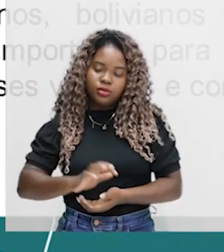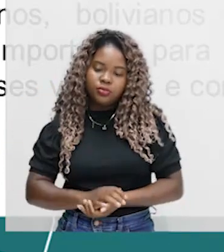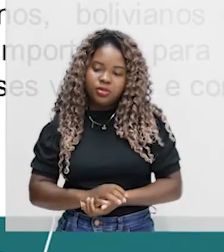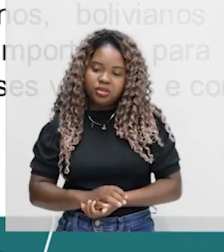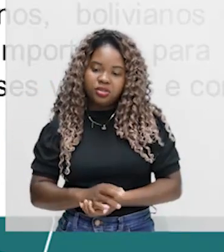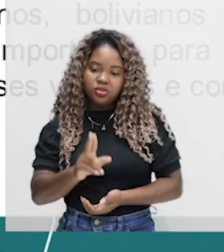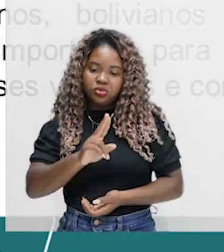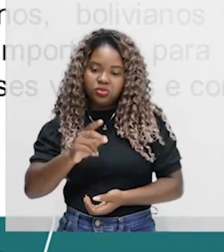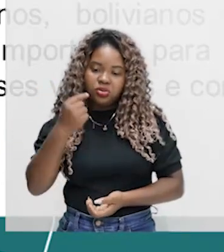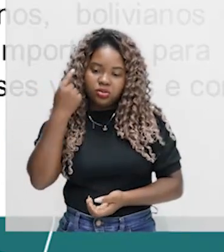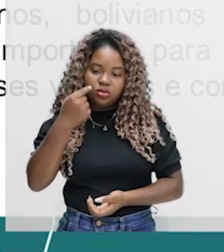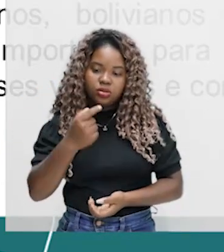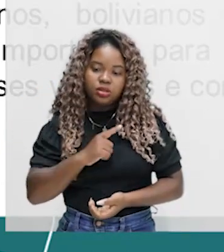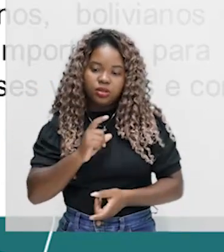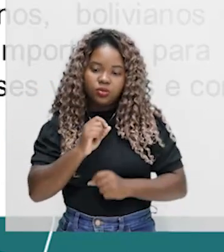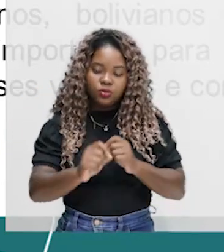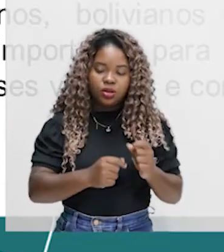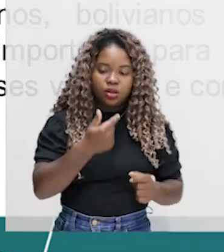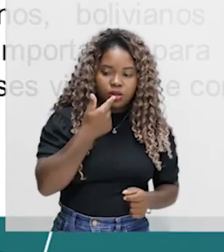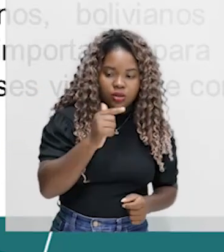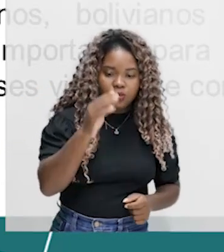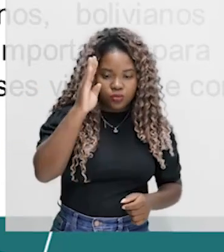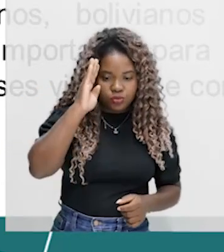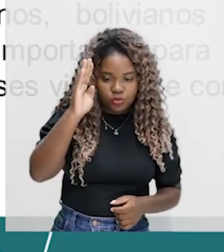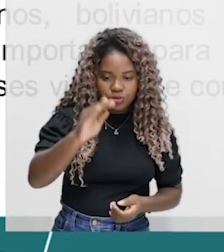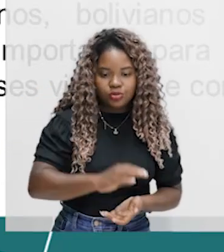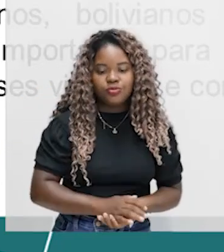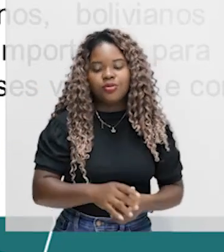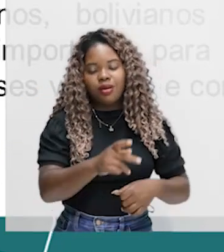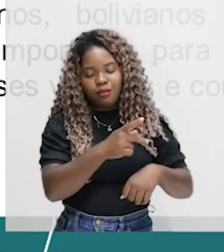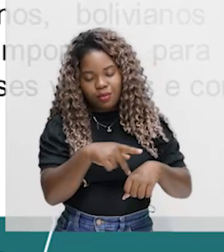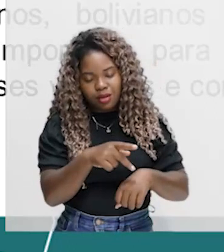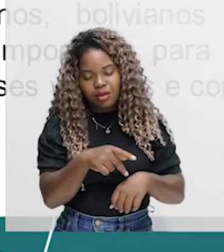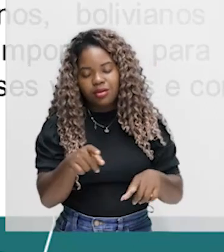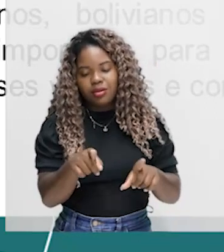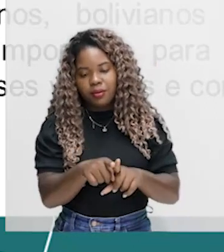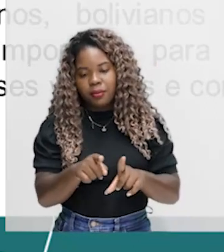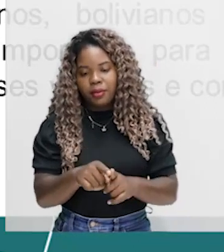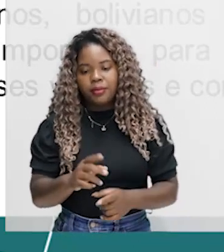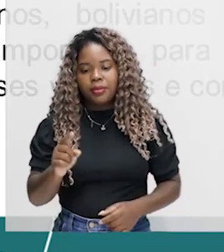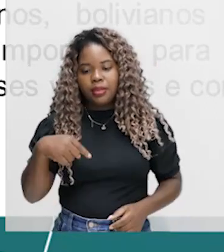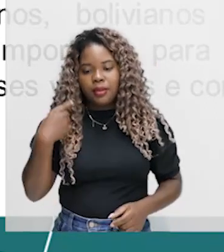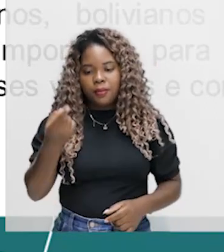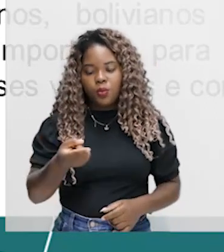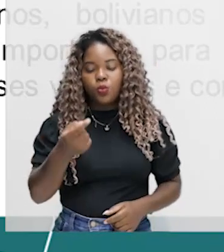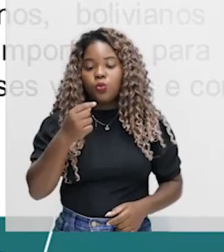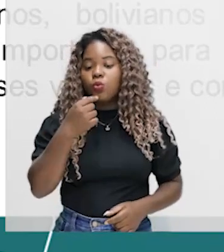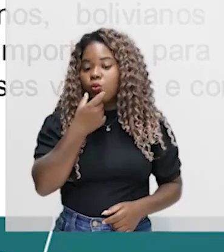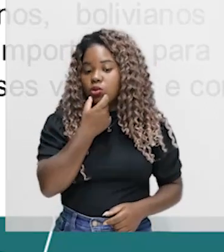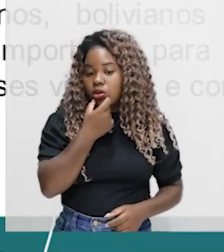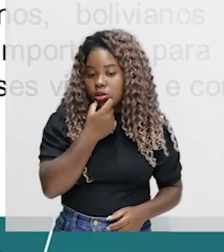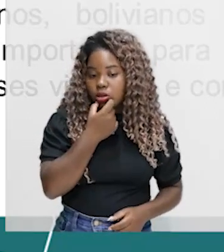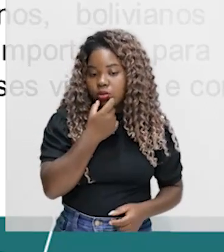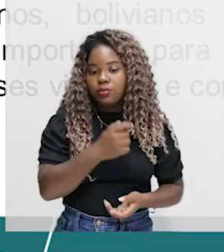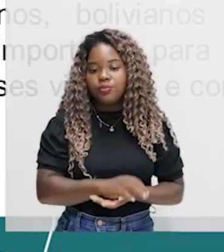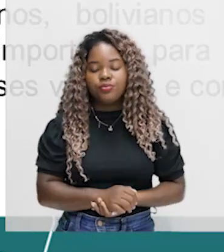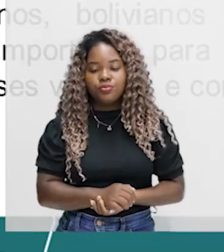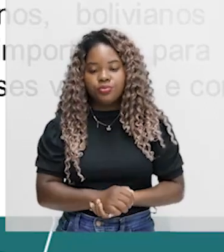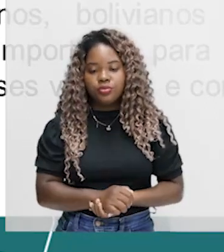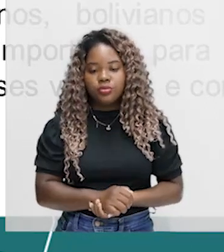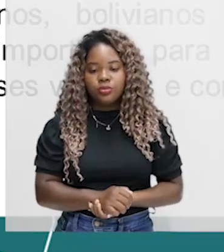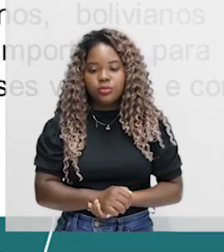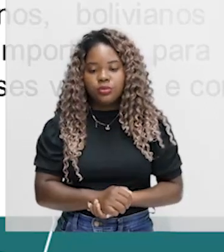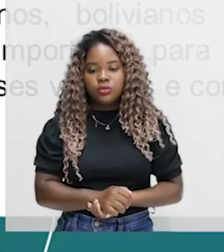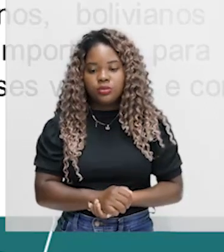espanhol torna o idioma um dos principais no país. E depois do inglês, um dos mais